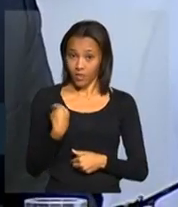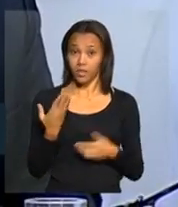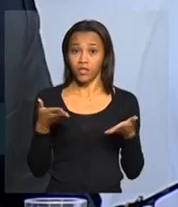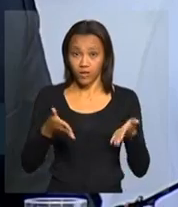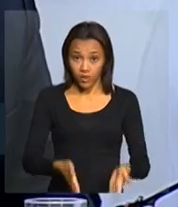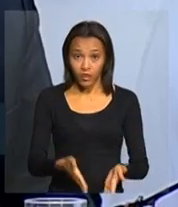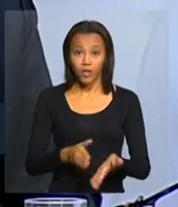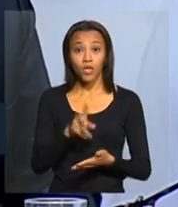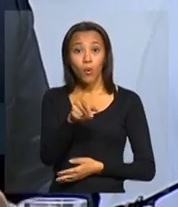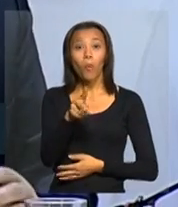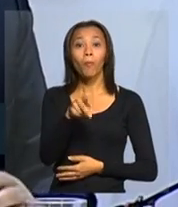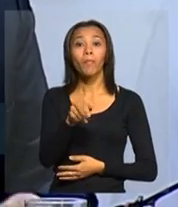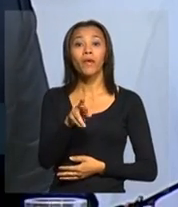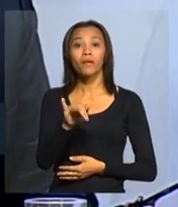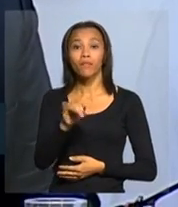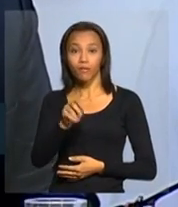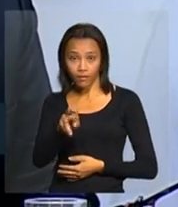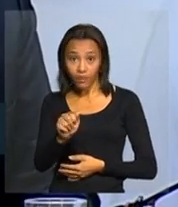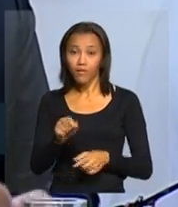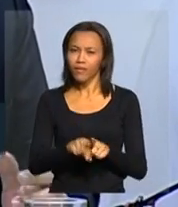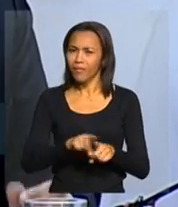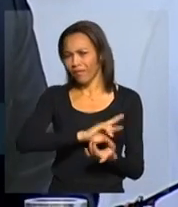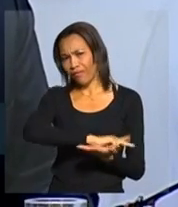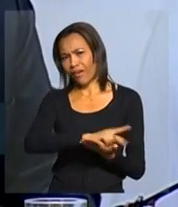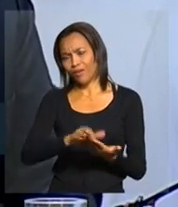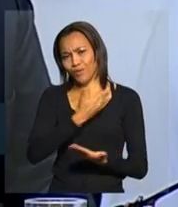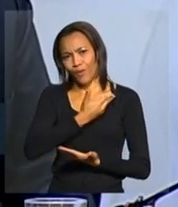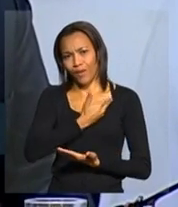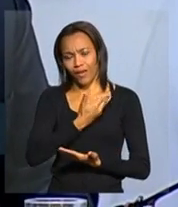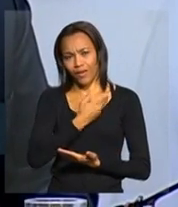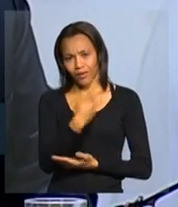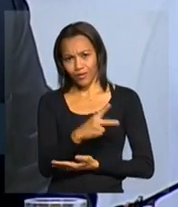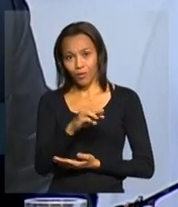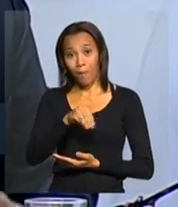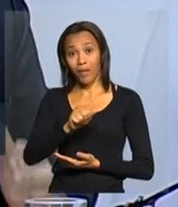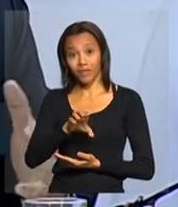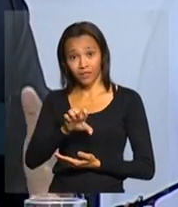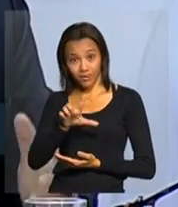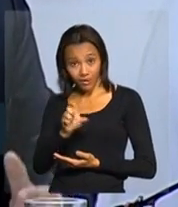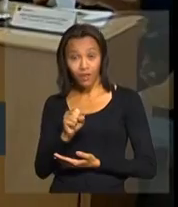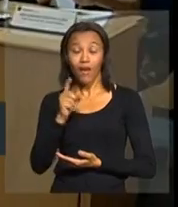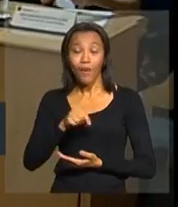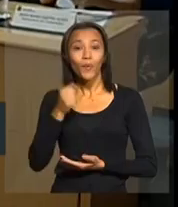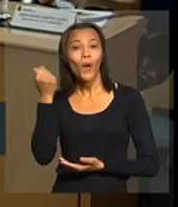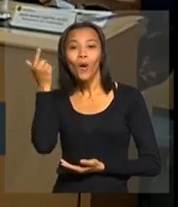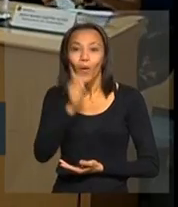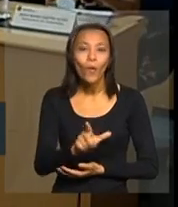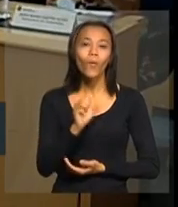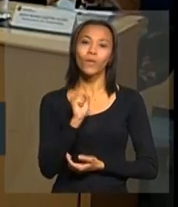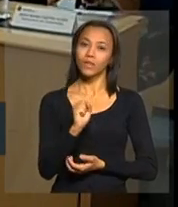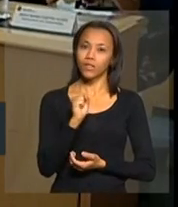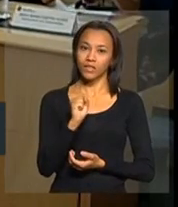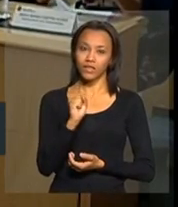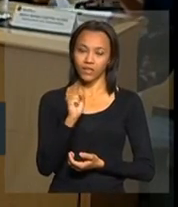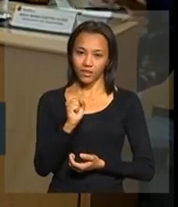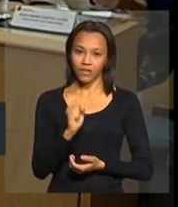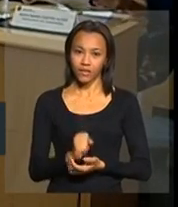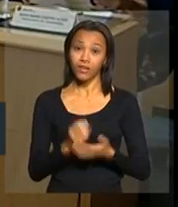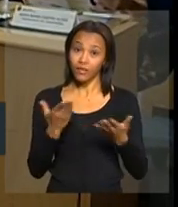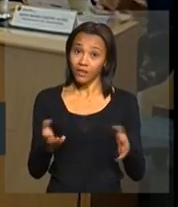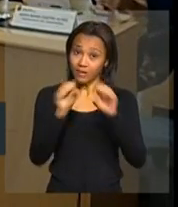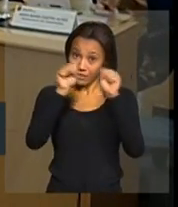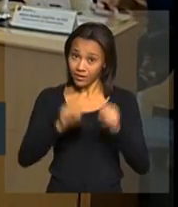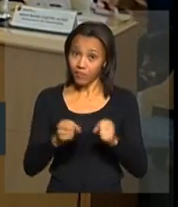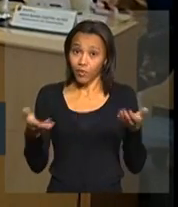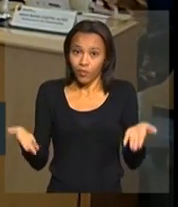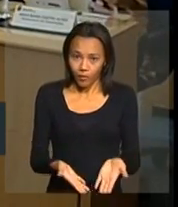como o Pereira, vários colegas do Marcelo, era a conquista, a solidificação desse sistema